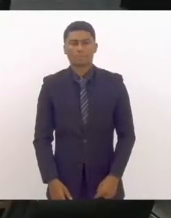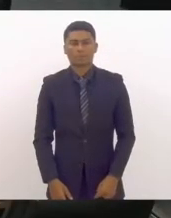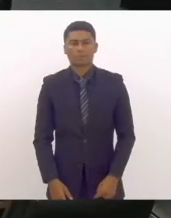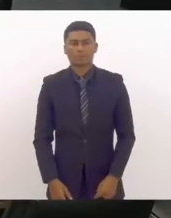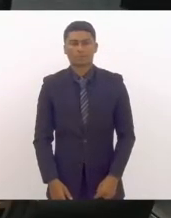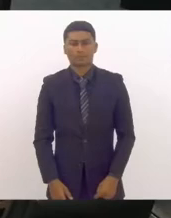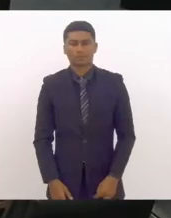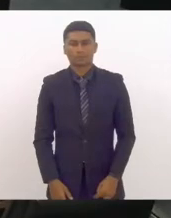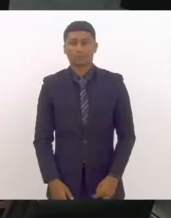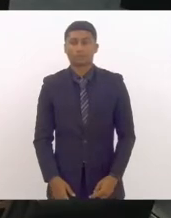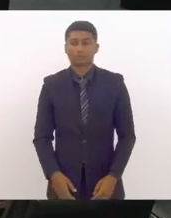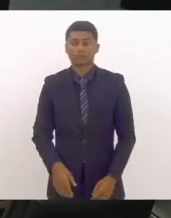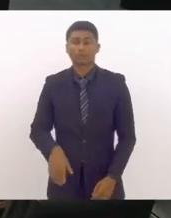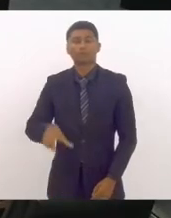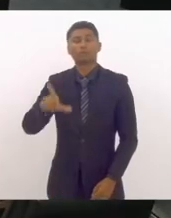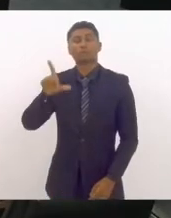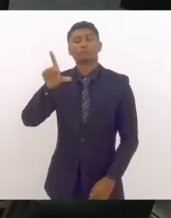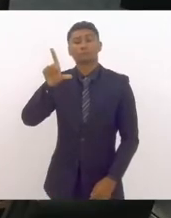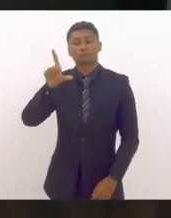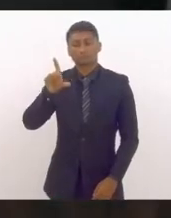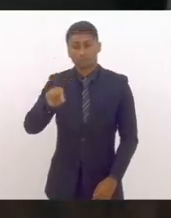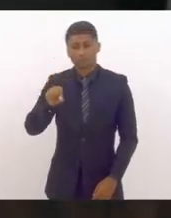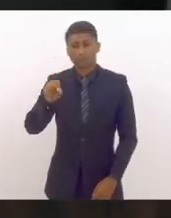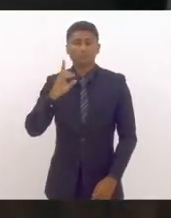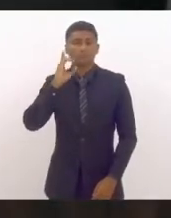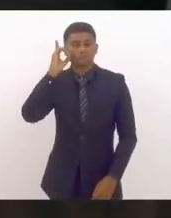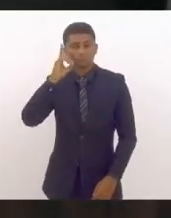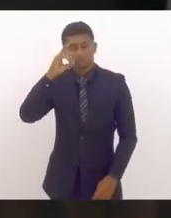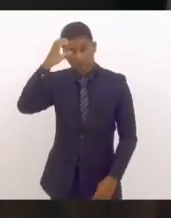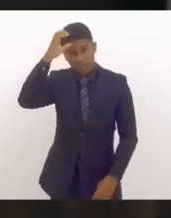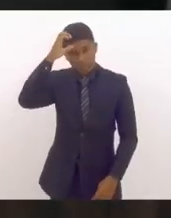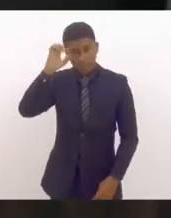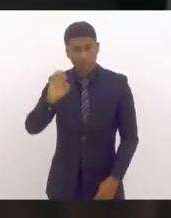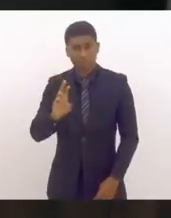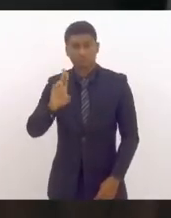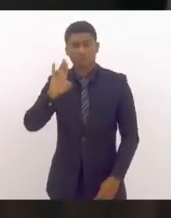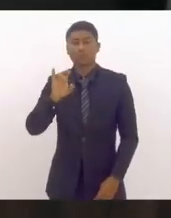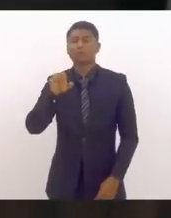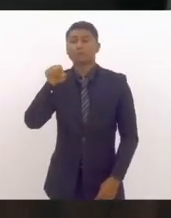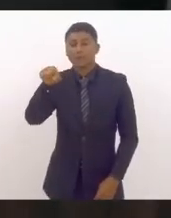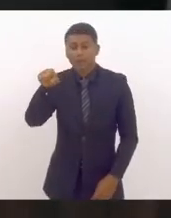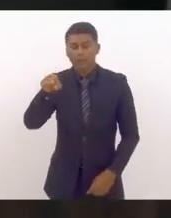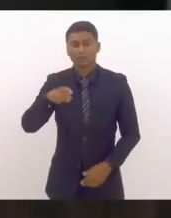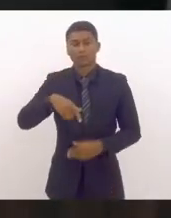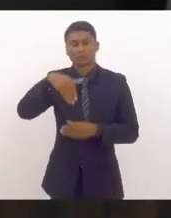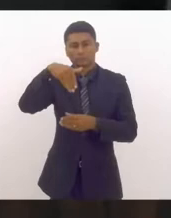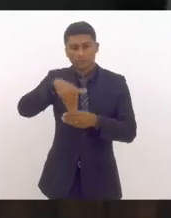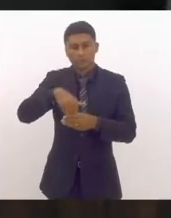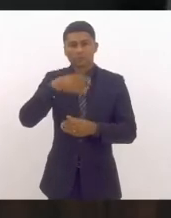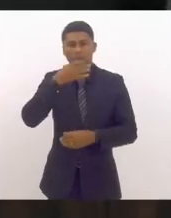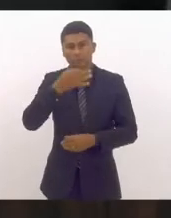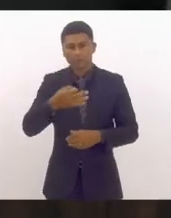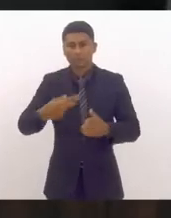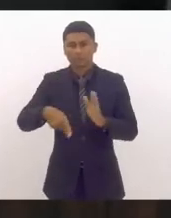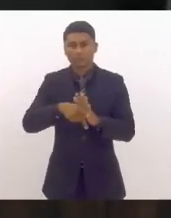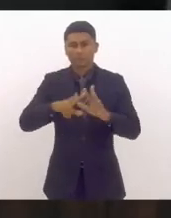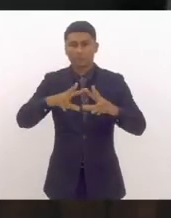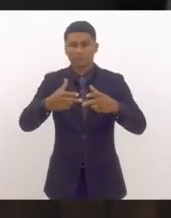Estou designando a deputada Tia Ju para que possa proferir o voto da Comissão de Constituição e